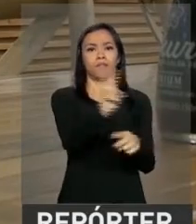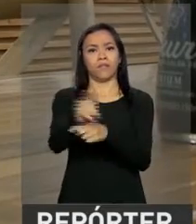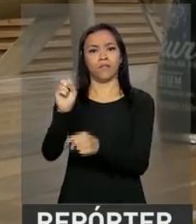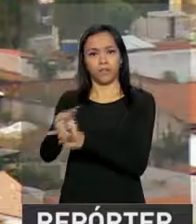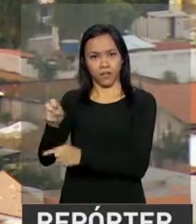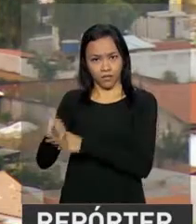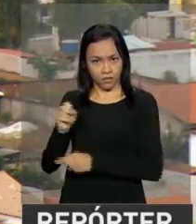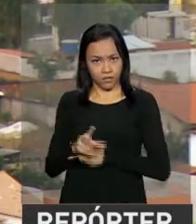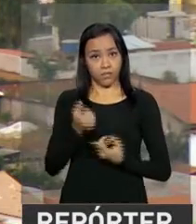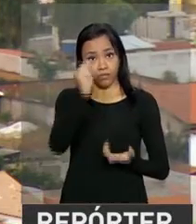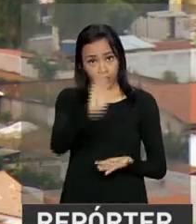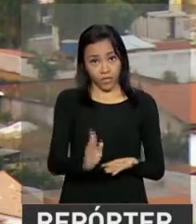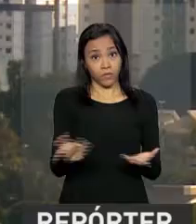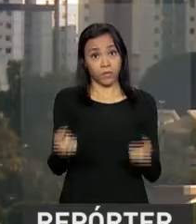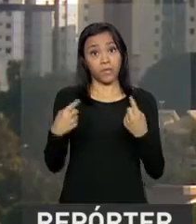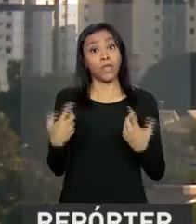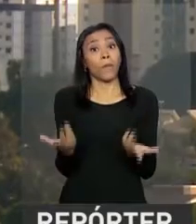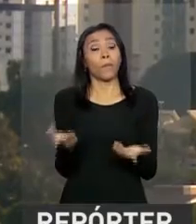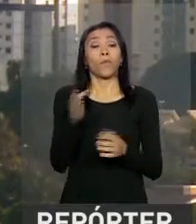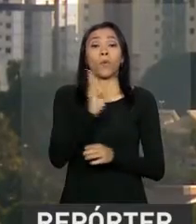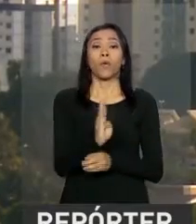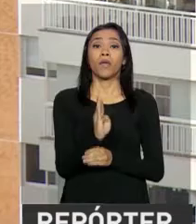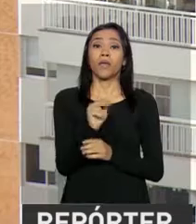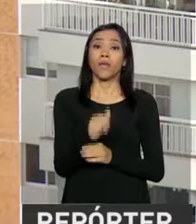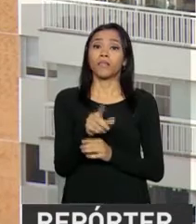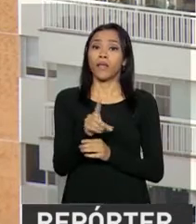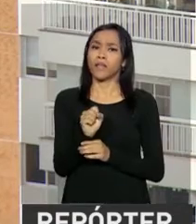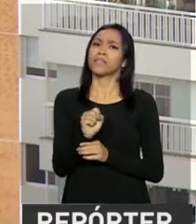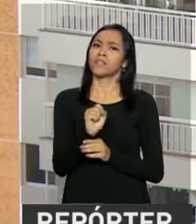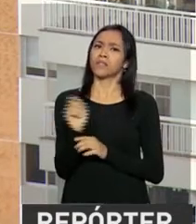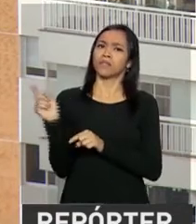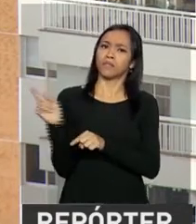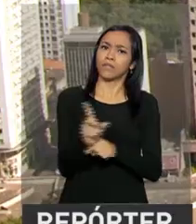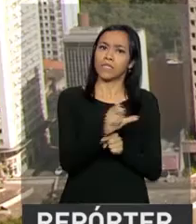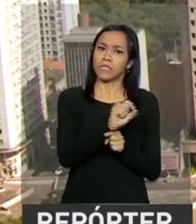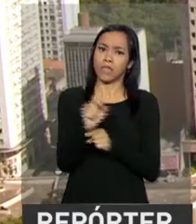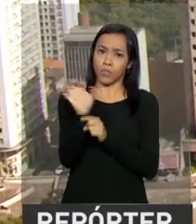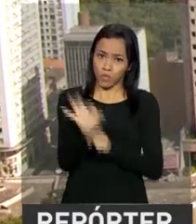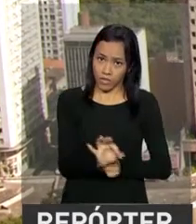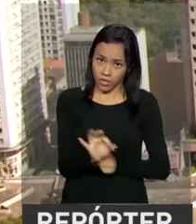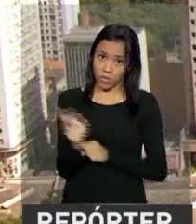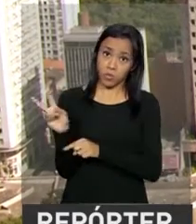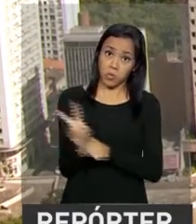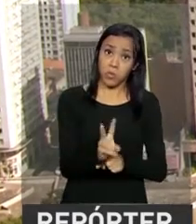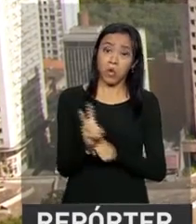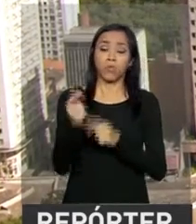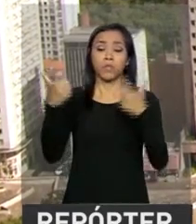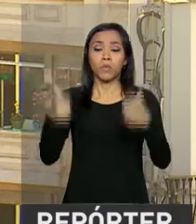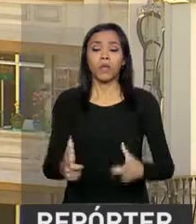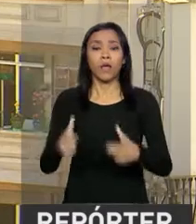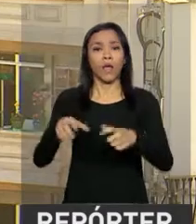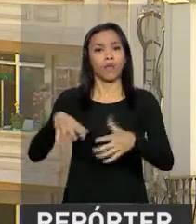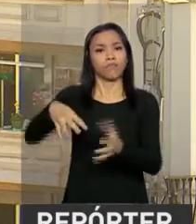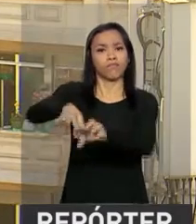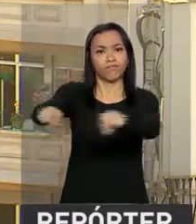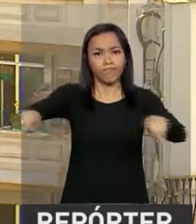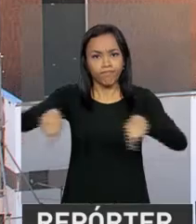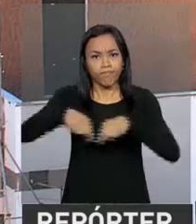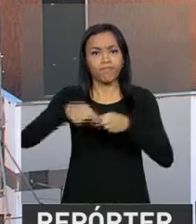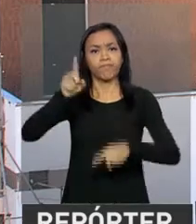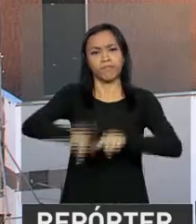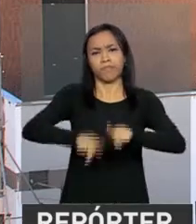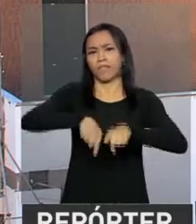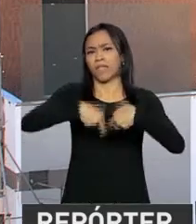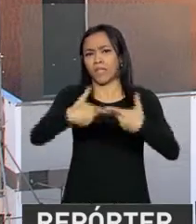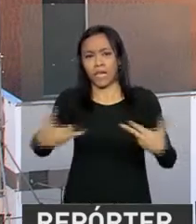no Brasil. O BNDES poderá financiar até 100% dos bens, que podem ser imóveis, estabelecimentos comerciais,